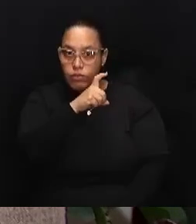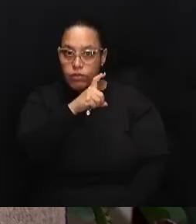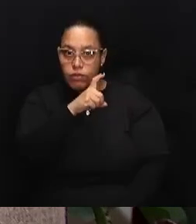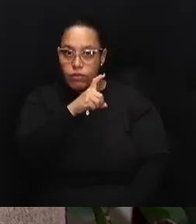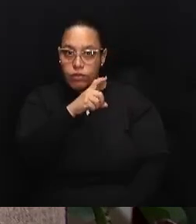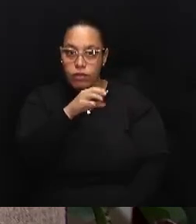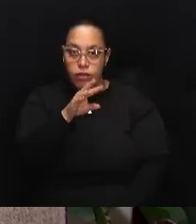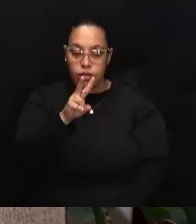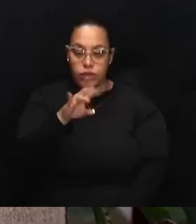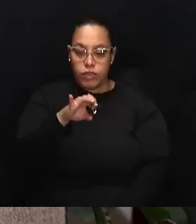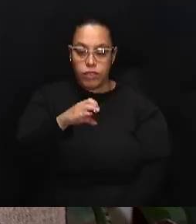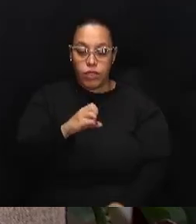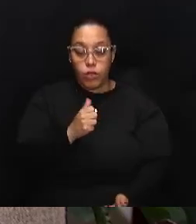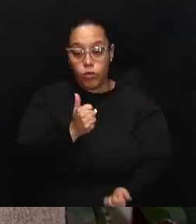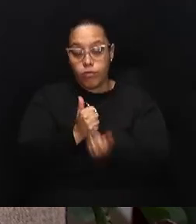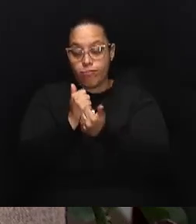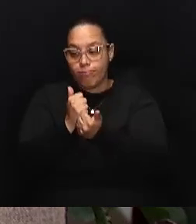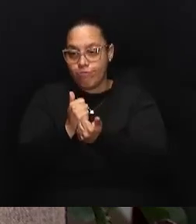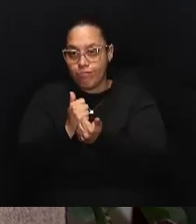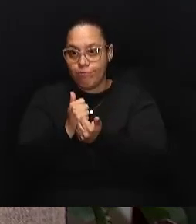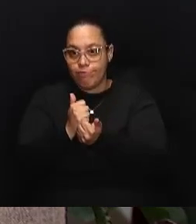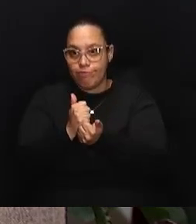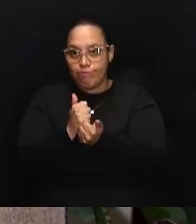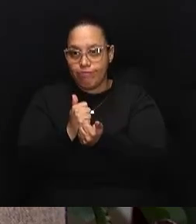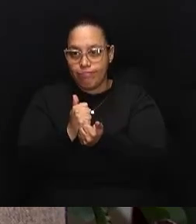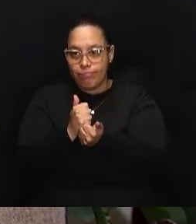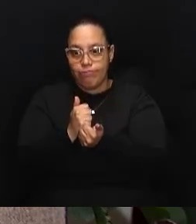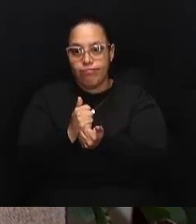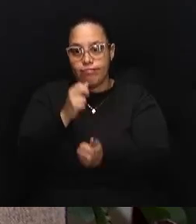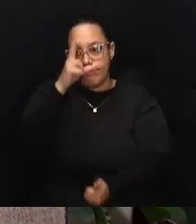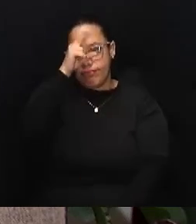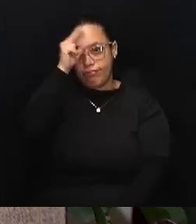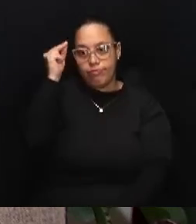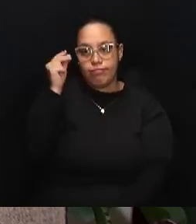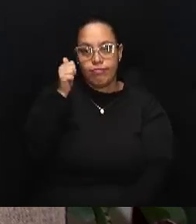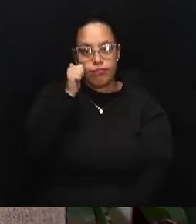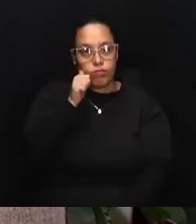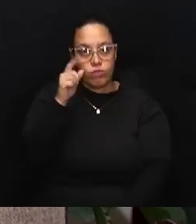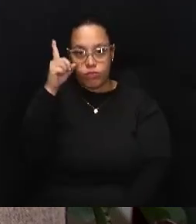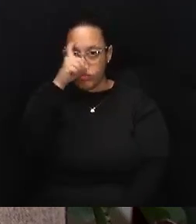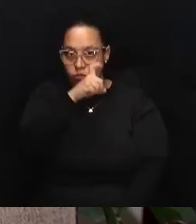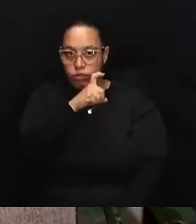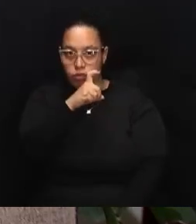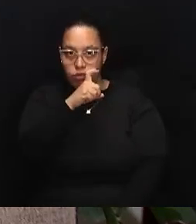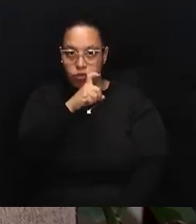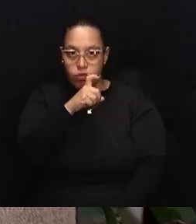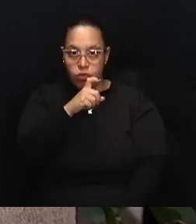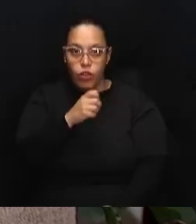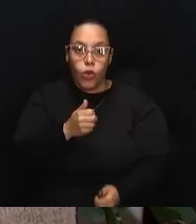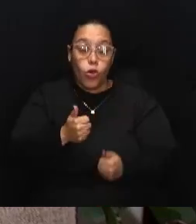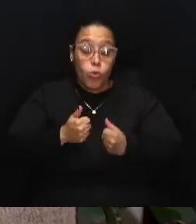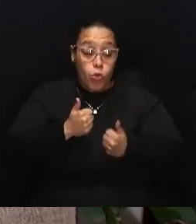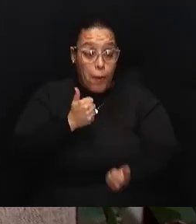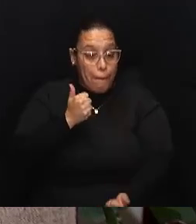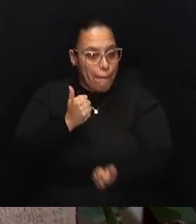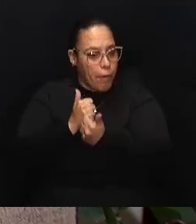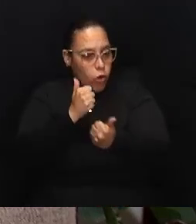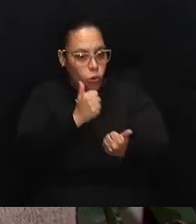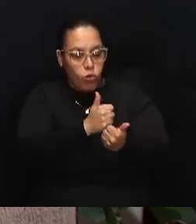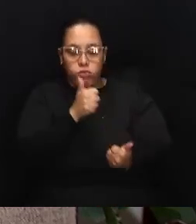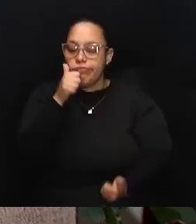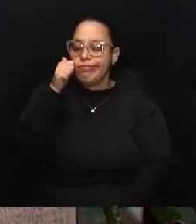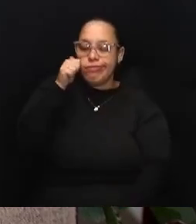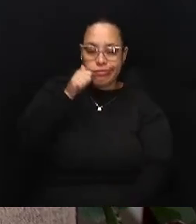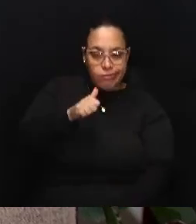difícil, e uma vice mulher. Então, foi muito difícil. Eu tive muita